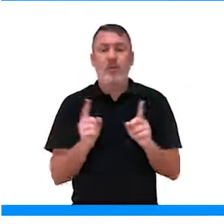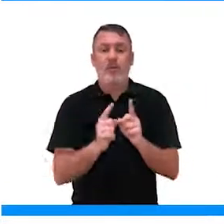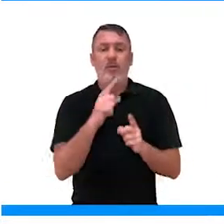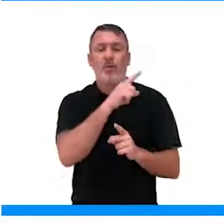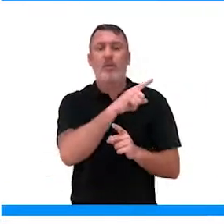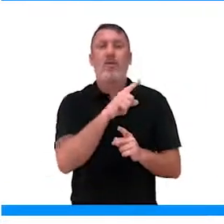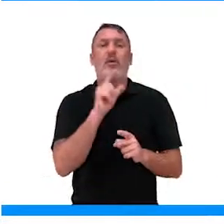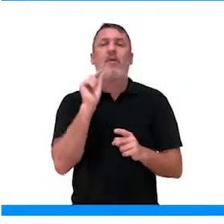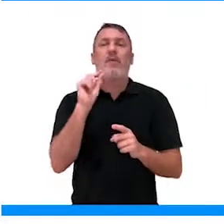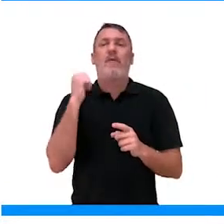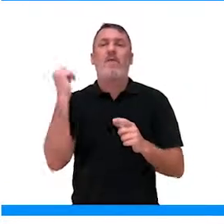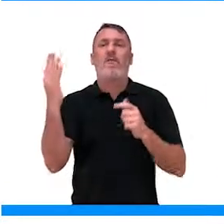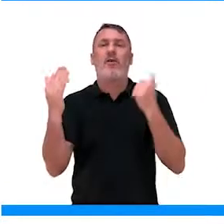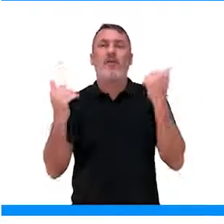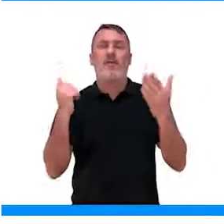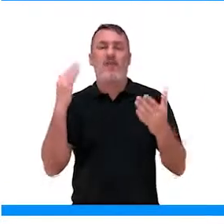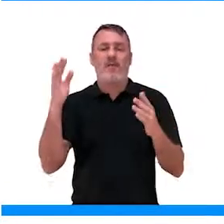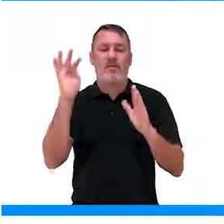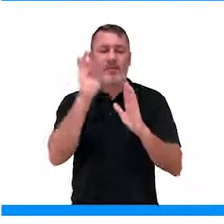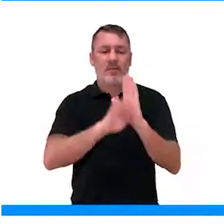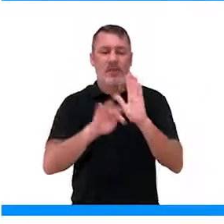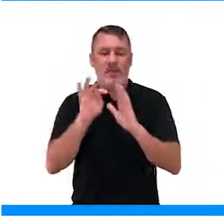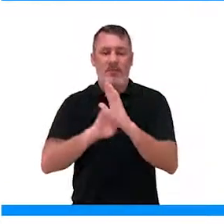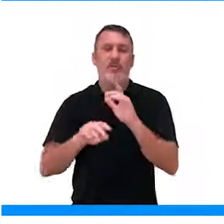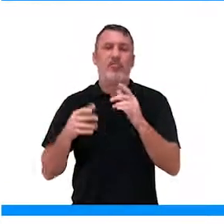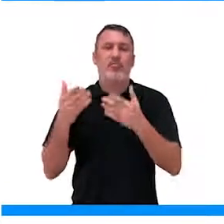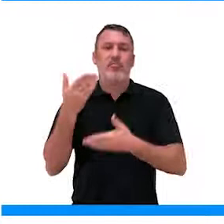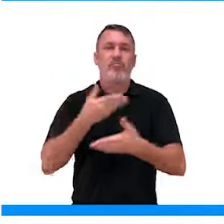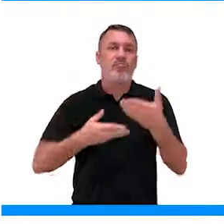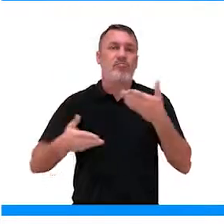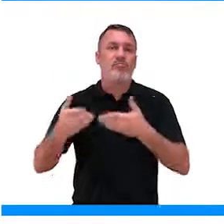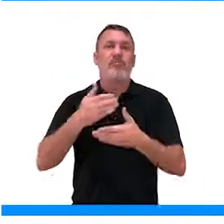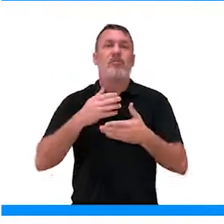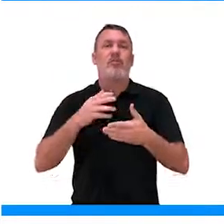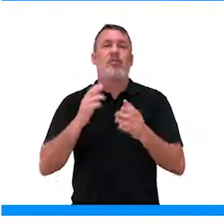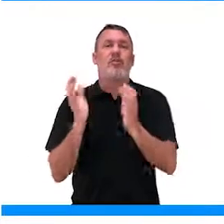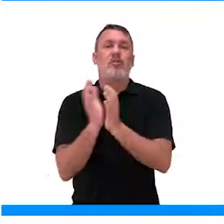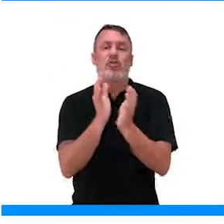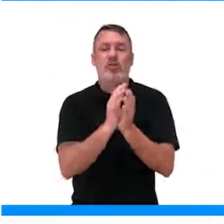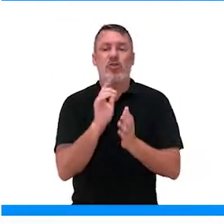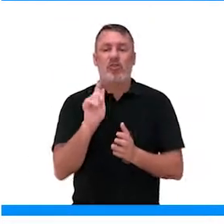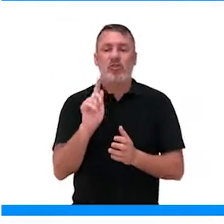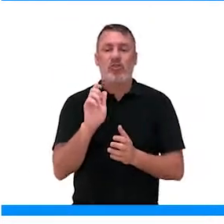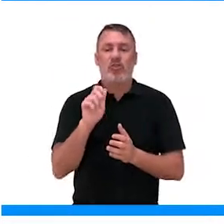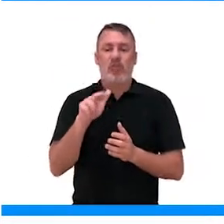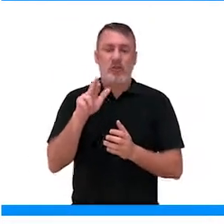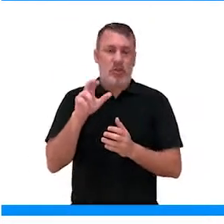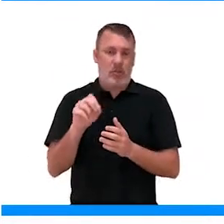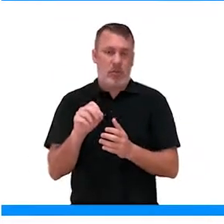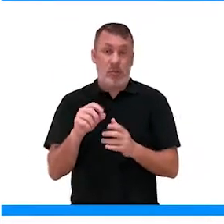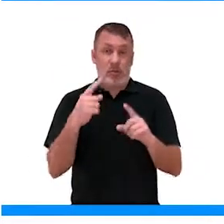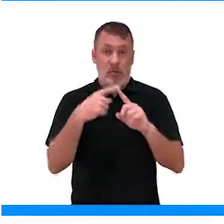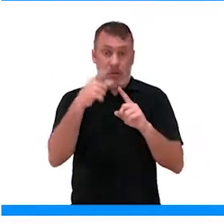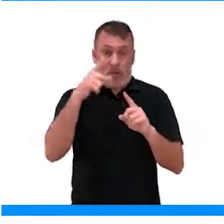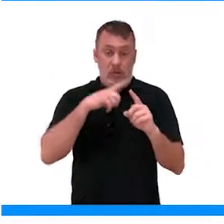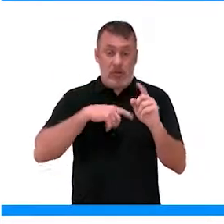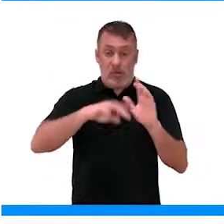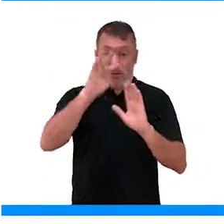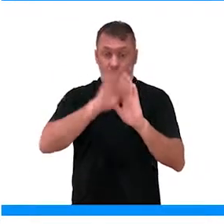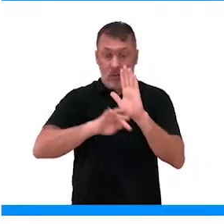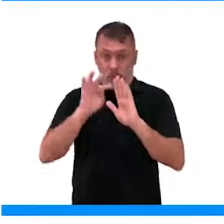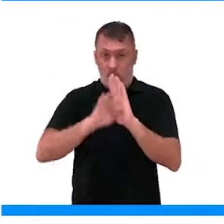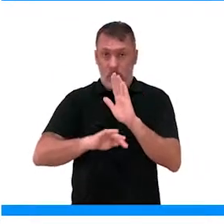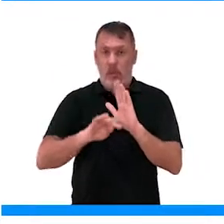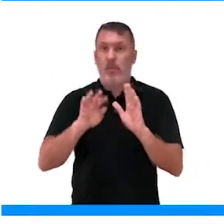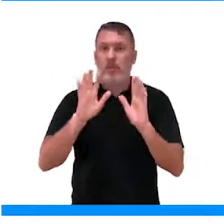textuais é a intertextualidade, né? E, na verdade, intergênero. Porque a gente tem um gênero